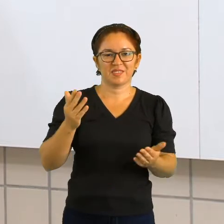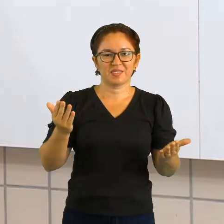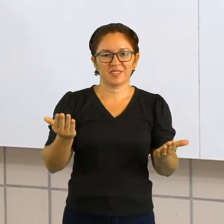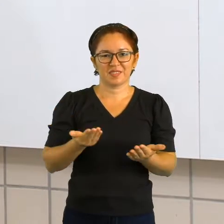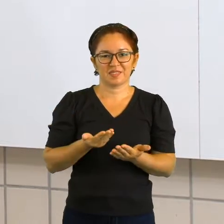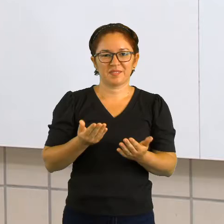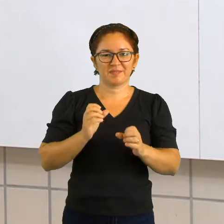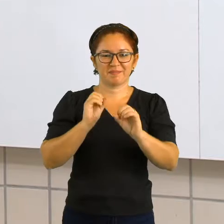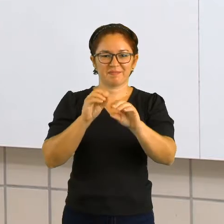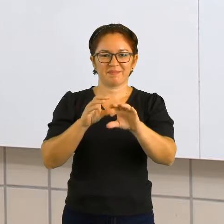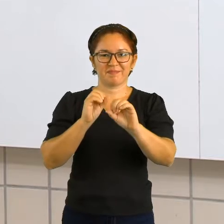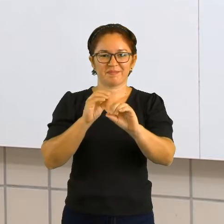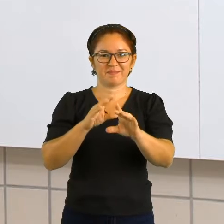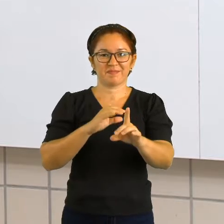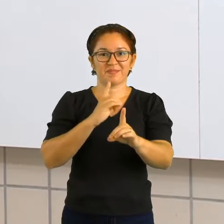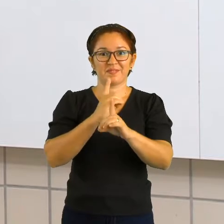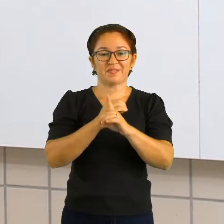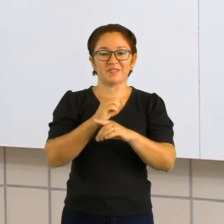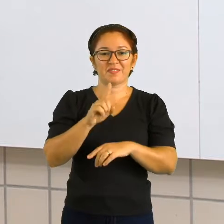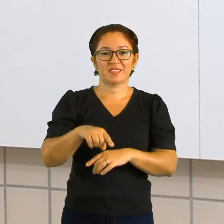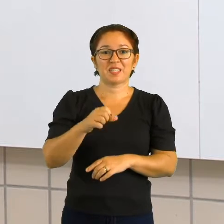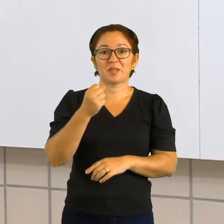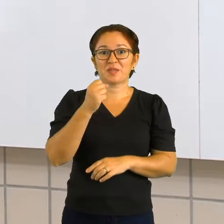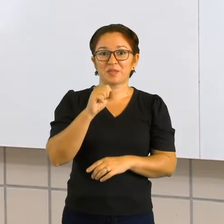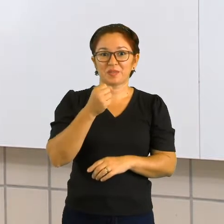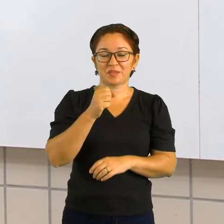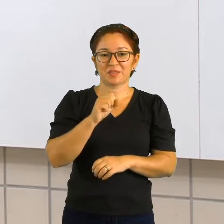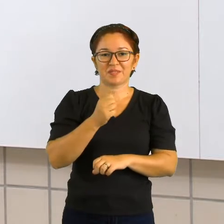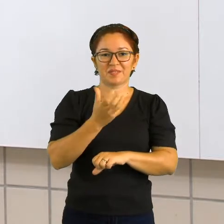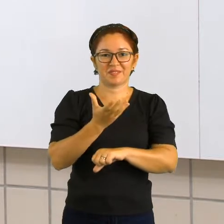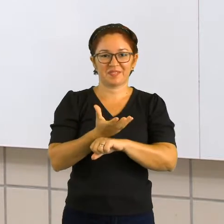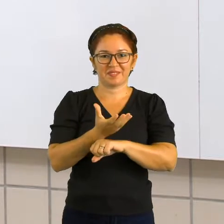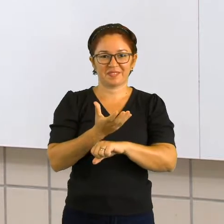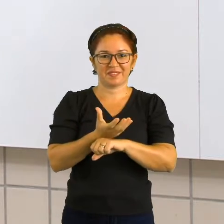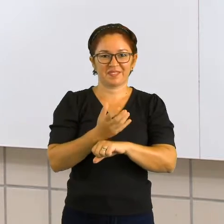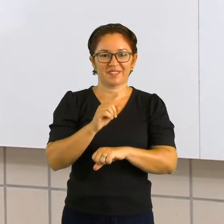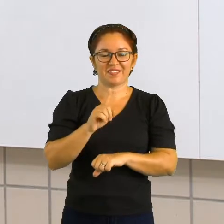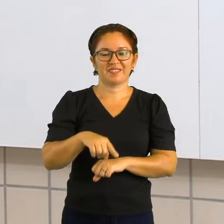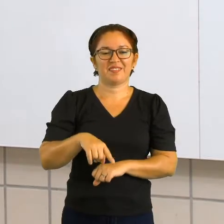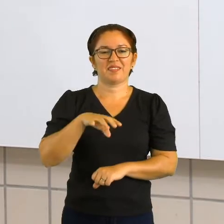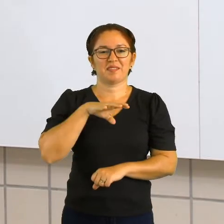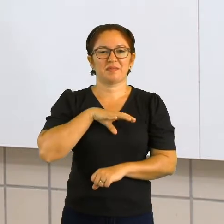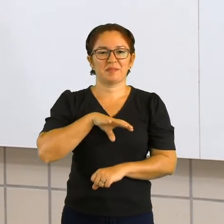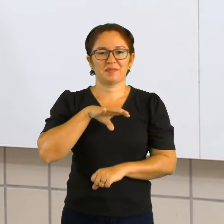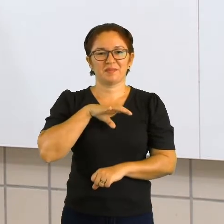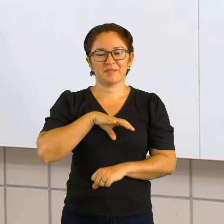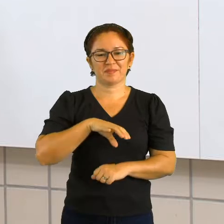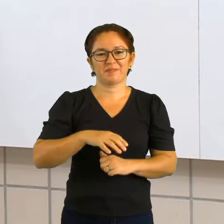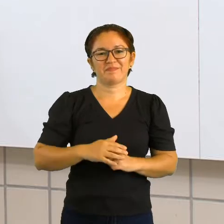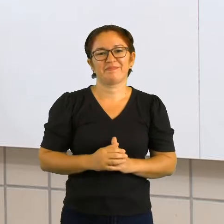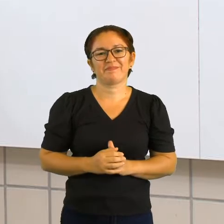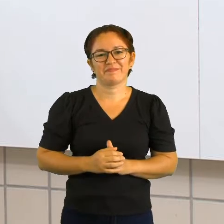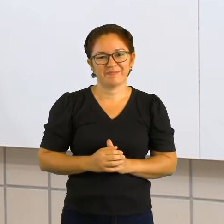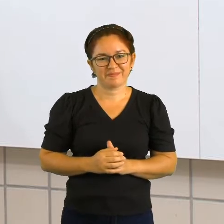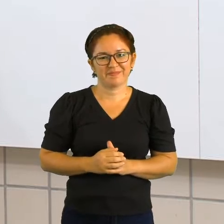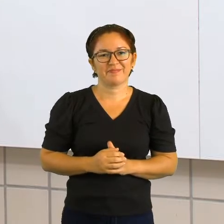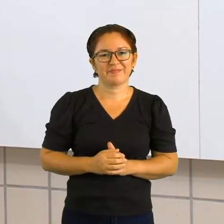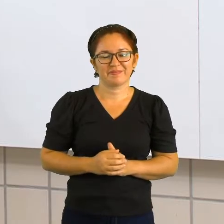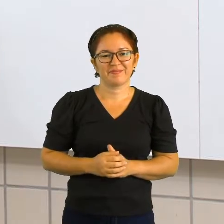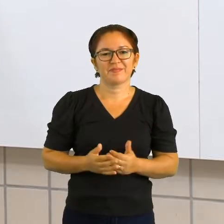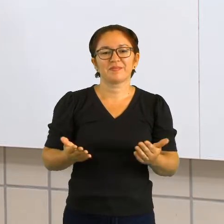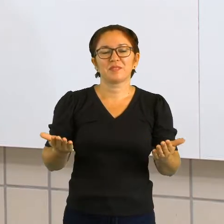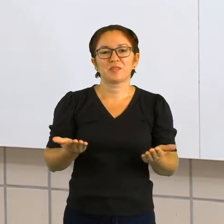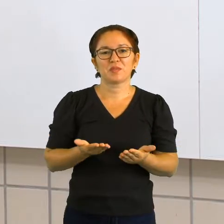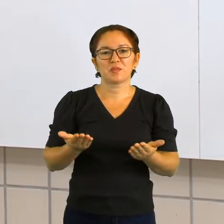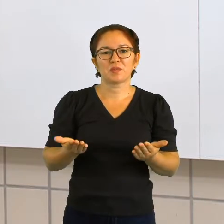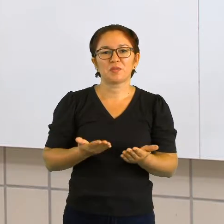8ª aula do componente curricular de língua portuguesa. Hoje nós vamos trabalhar com